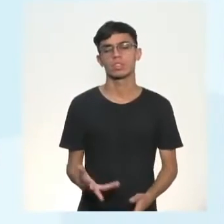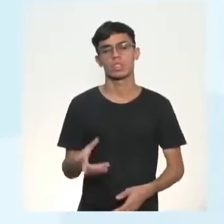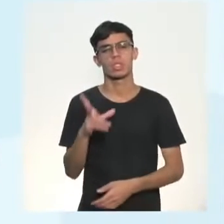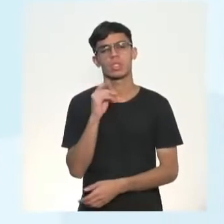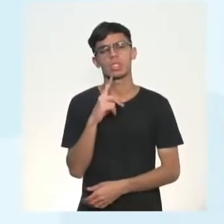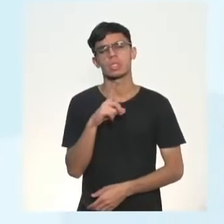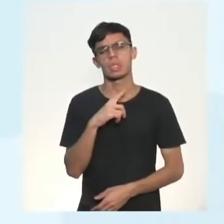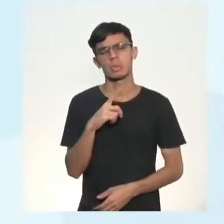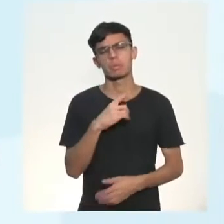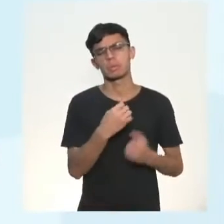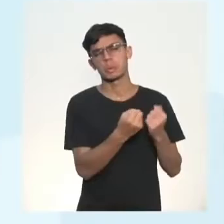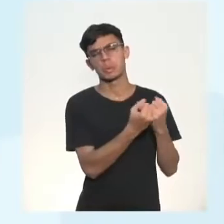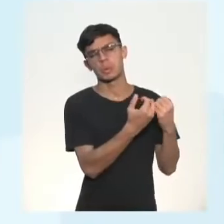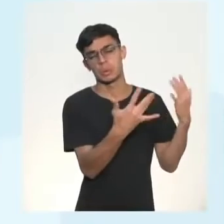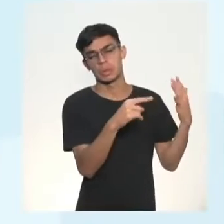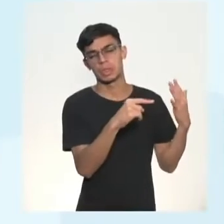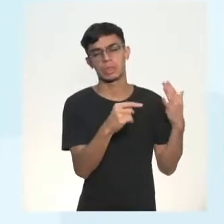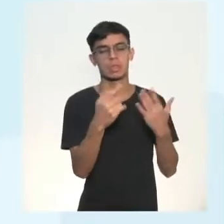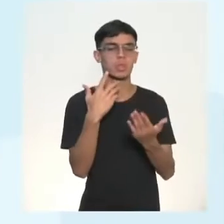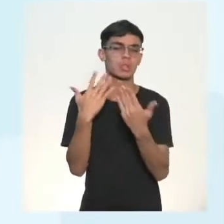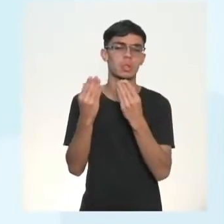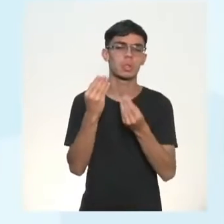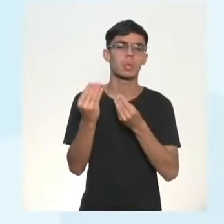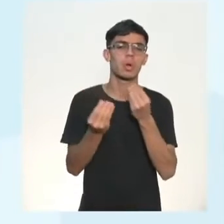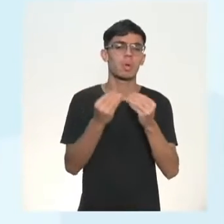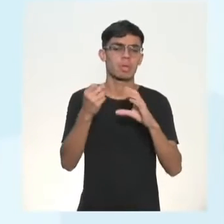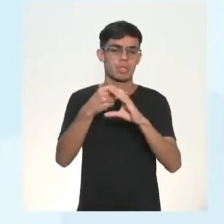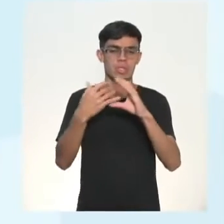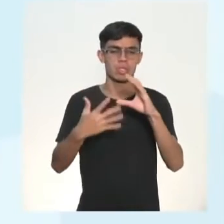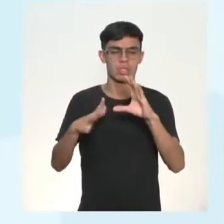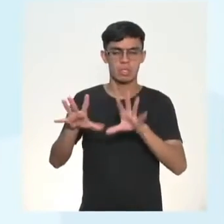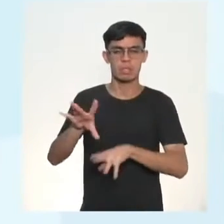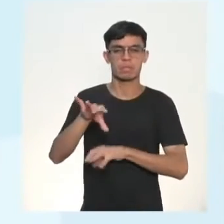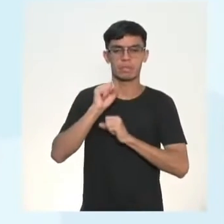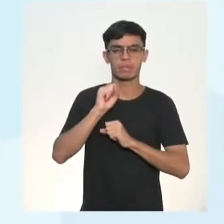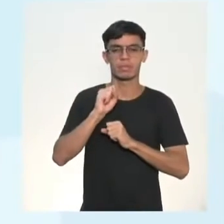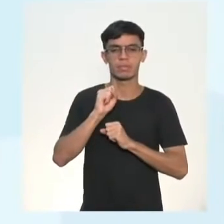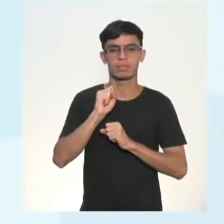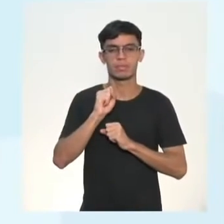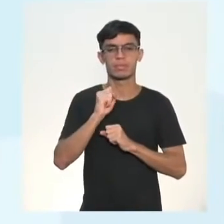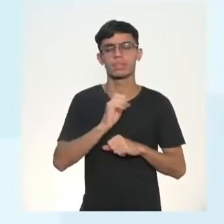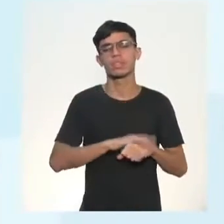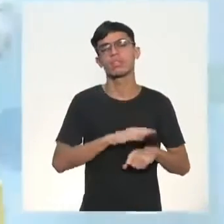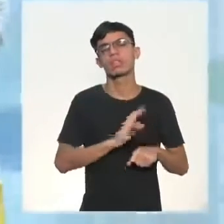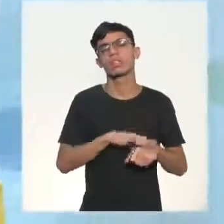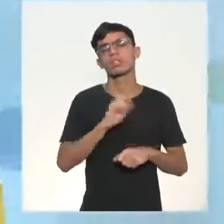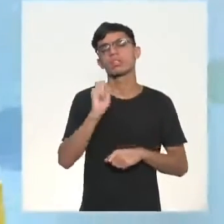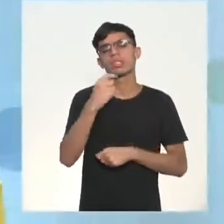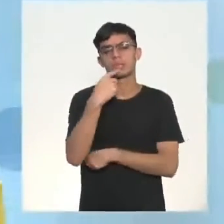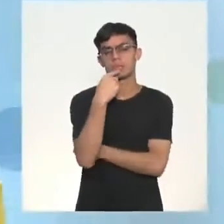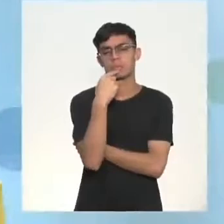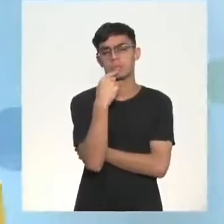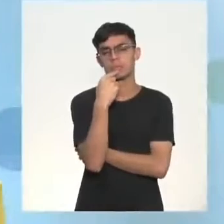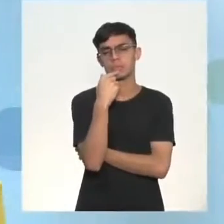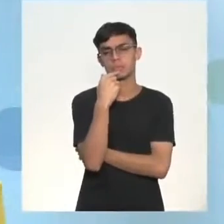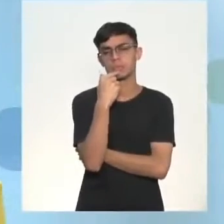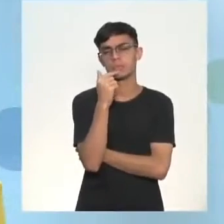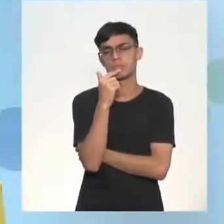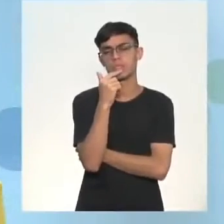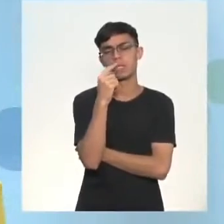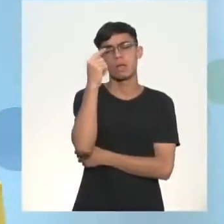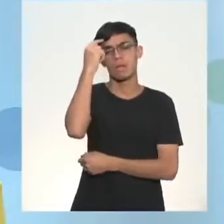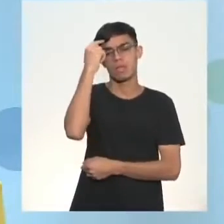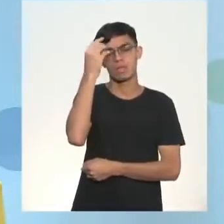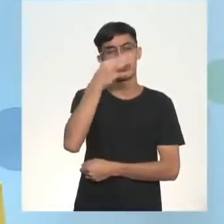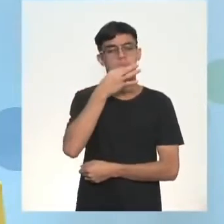tem tanta gente discutindo como é que se adquire essas características, eu vou formular a minha hipótese. E aí ele formulou a hipótese, né,